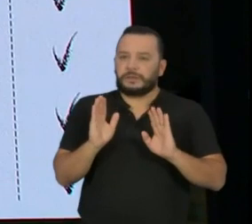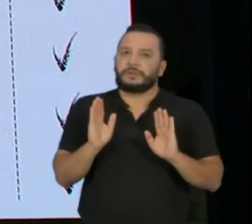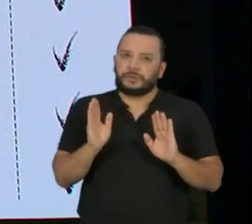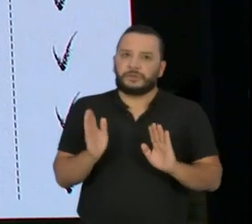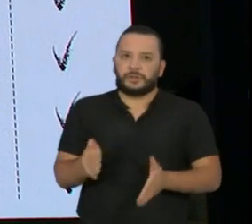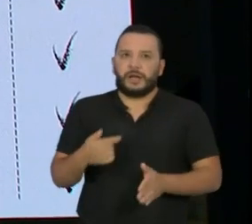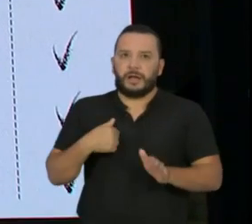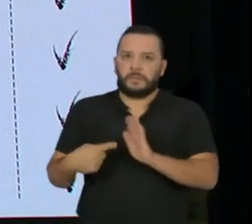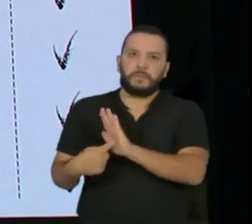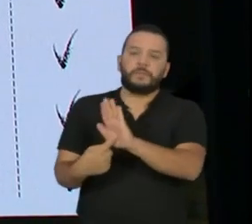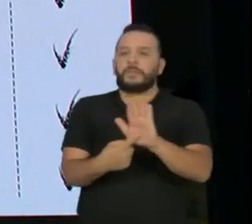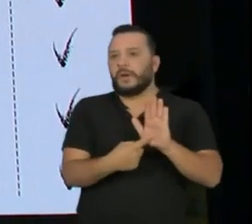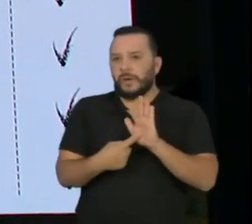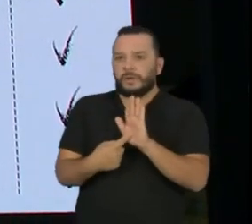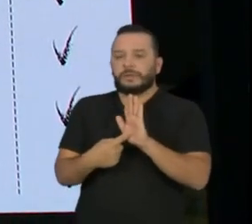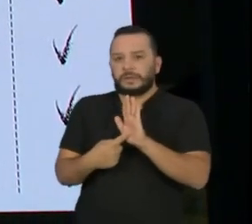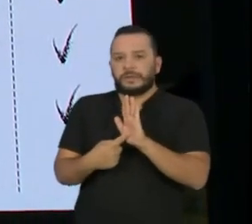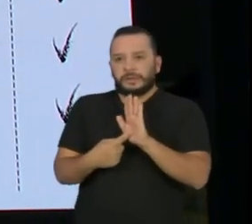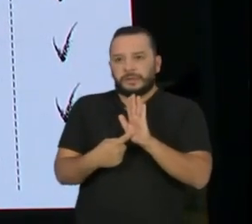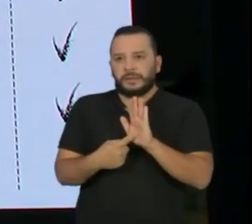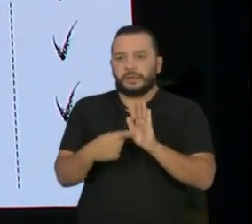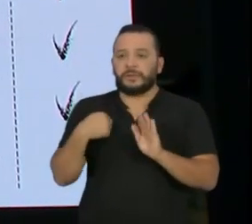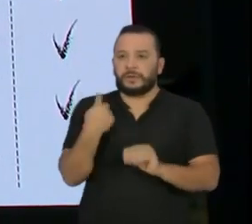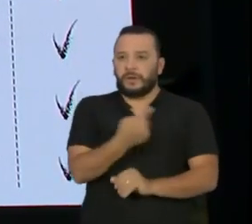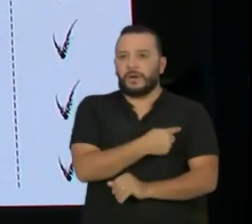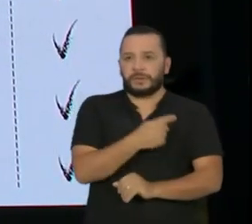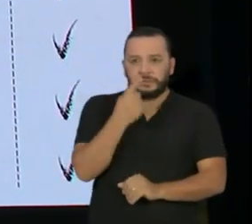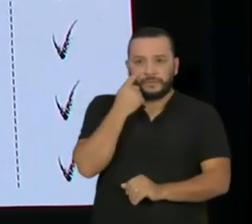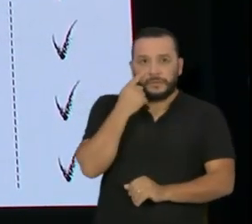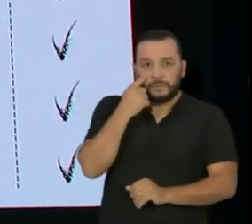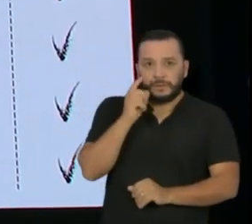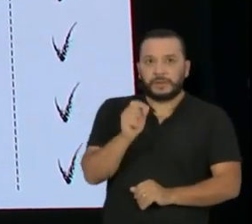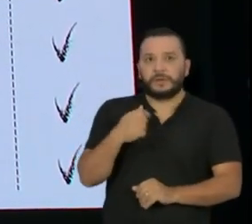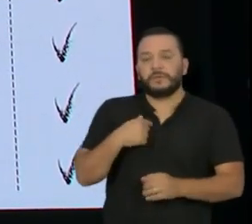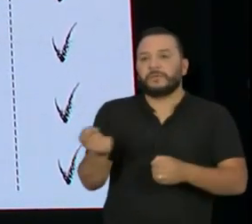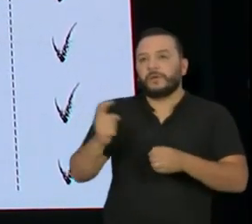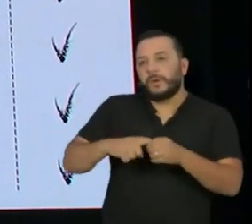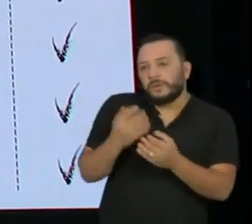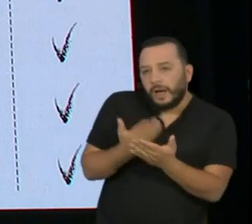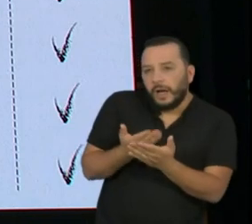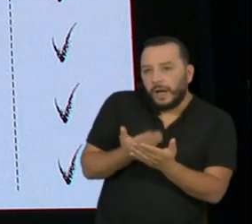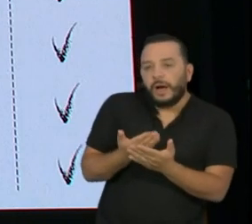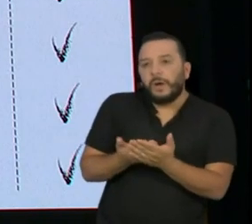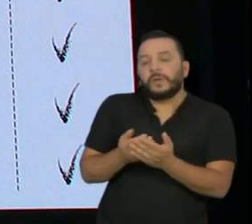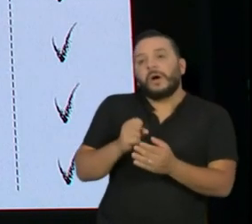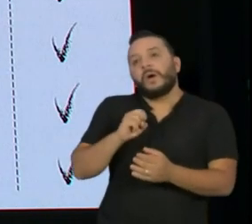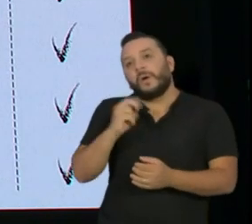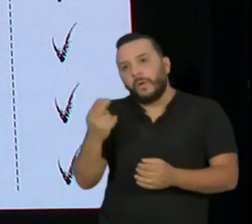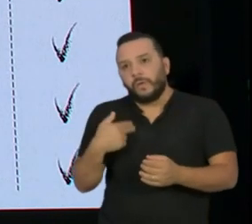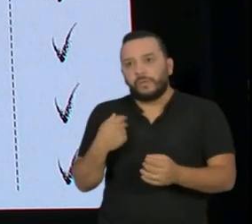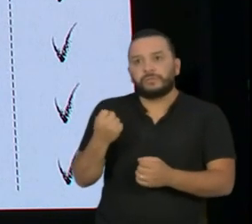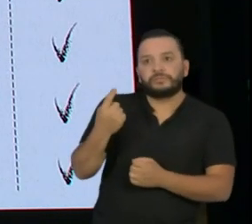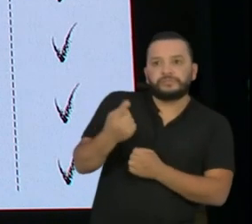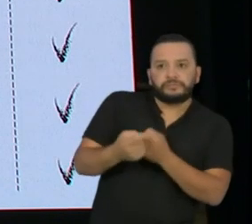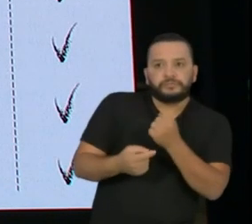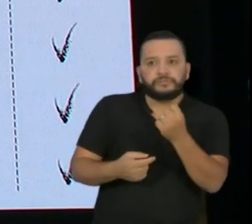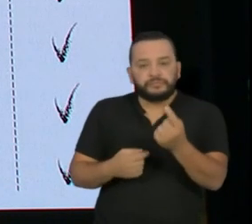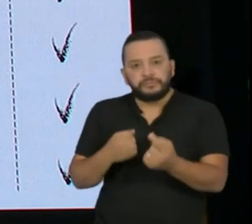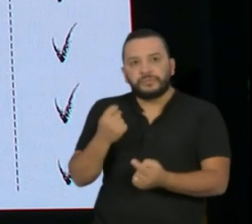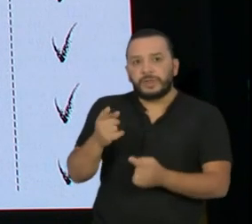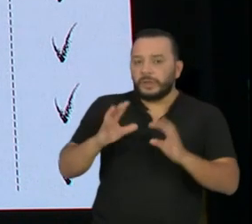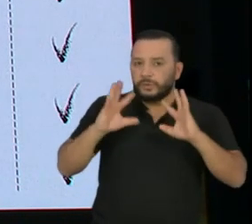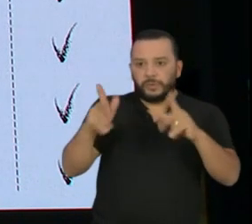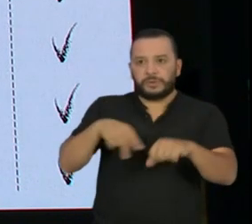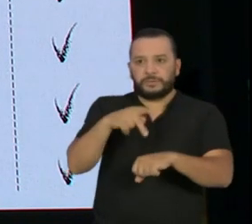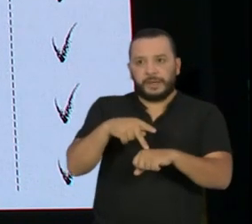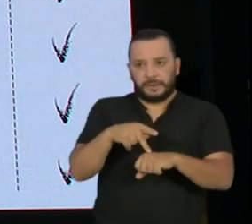alguns indicativos. Estamos observando, portanto, o retorno gradual e escalonado. Quase todos os países estão trabalhando